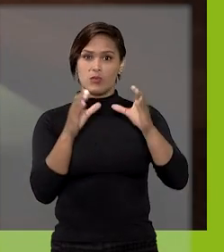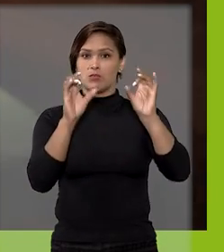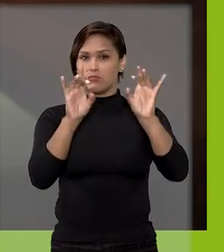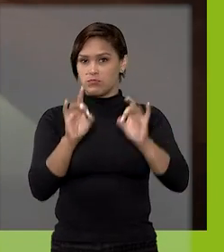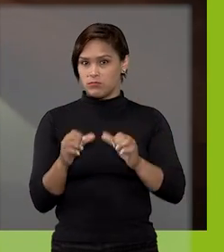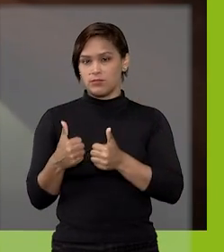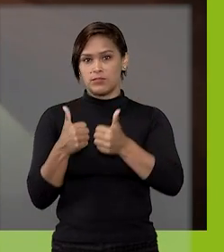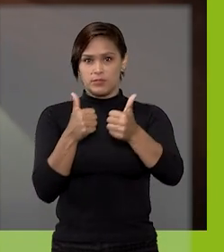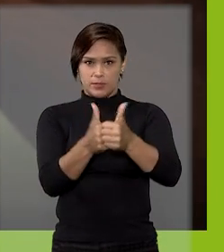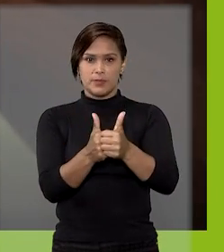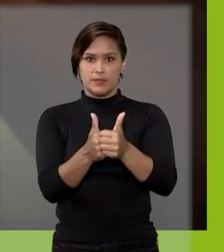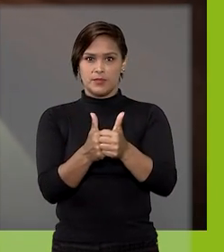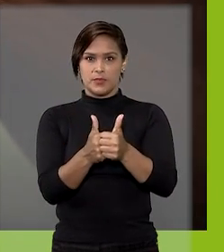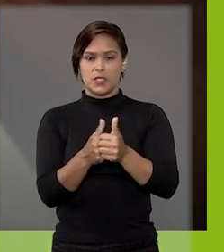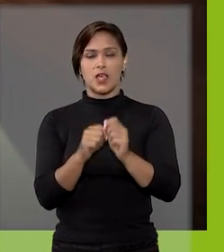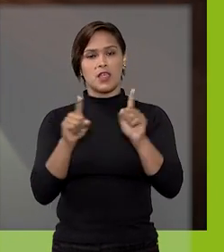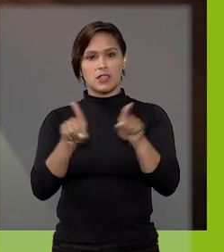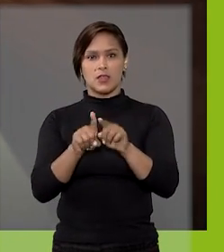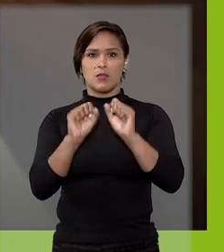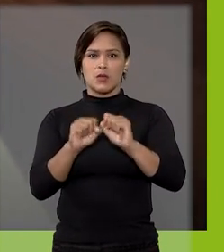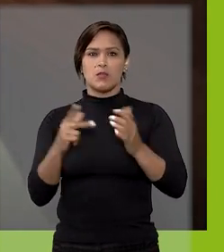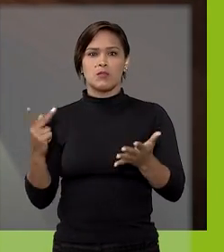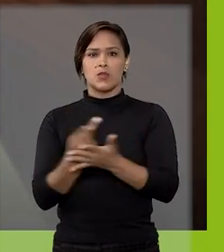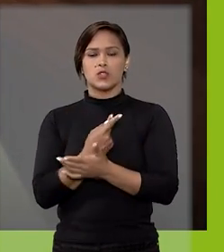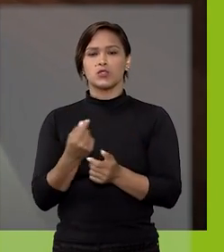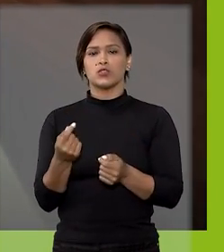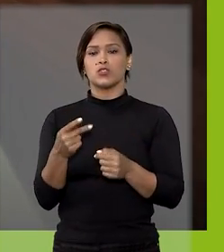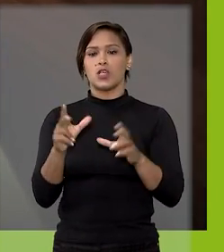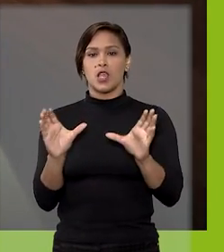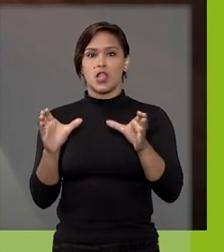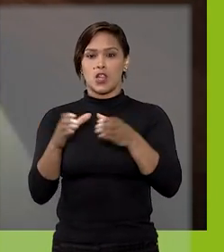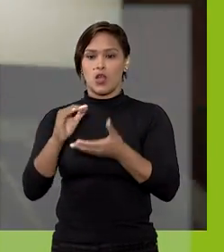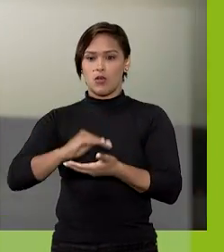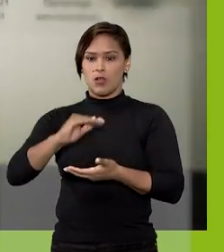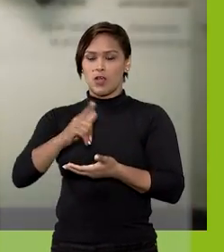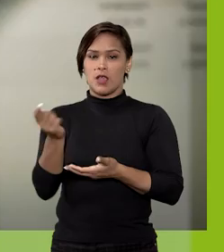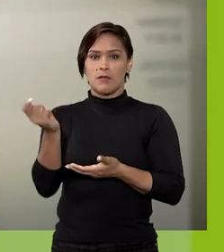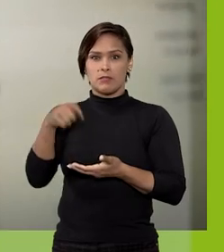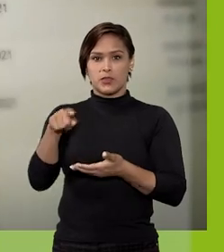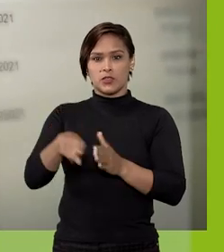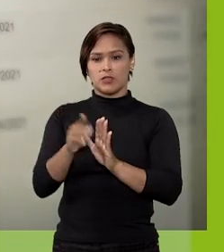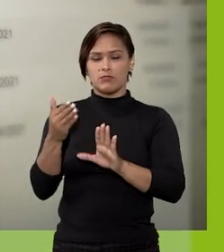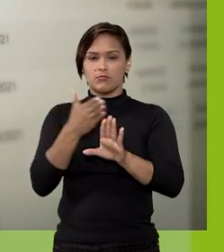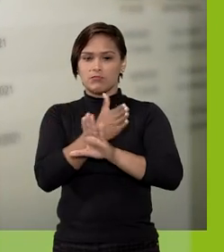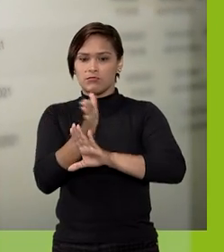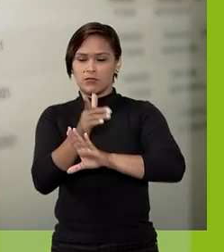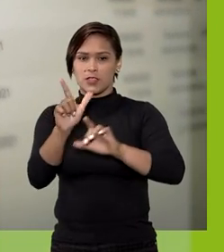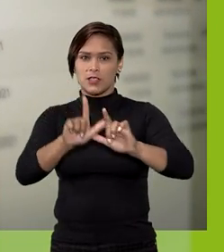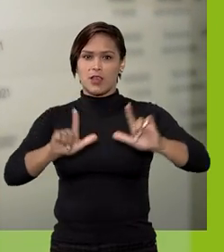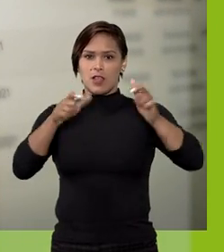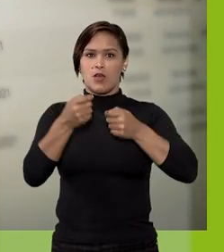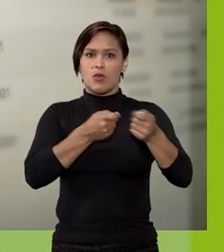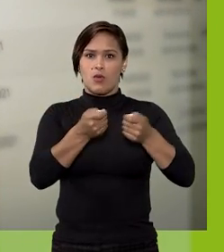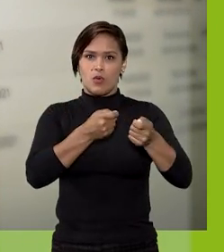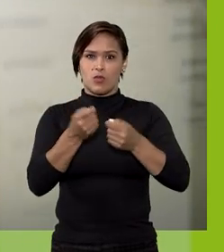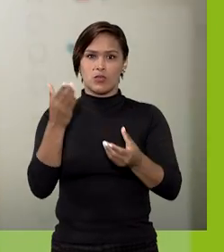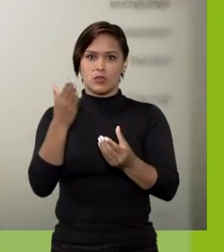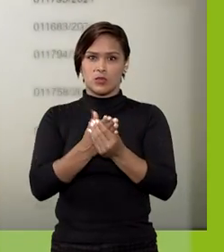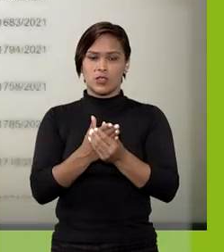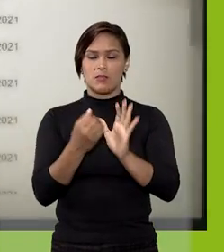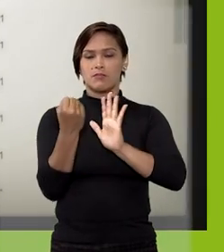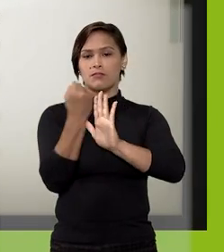determinado grupo de acompanhamento especial também pode ser feita em lote. Para isso, basta acessar a tela de controle de